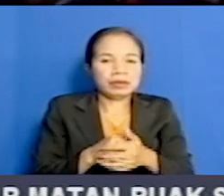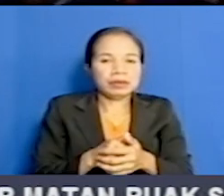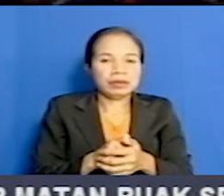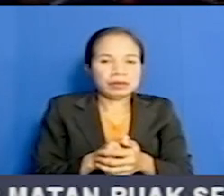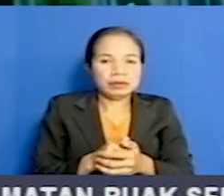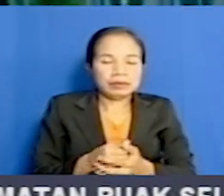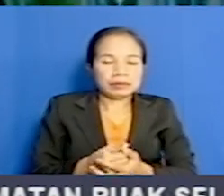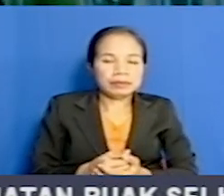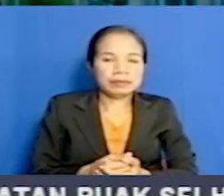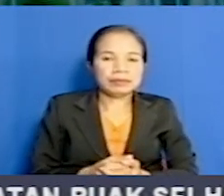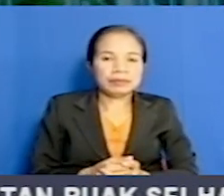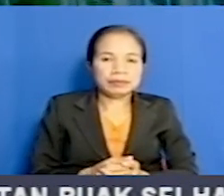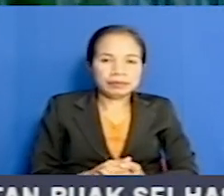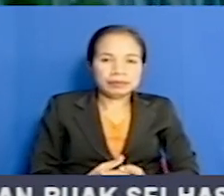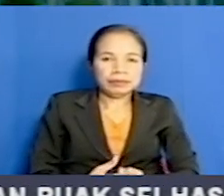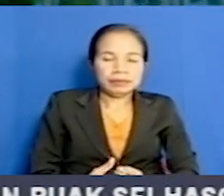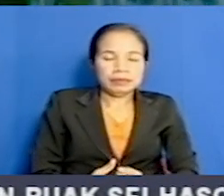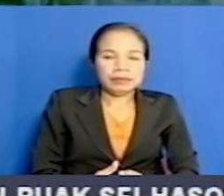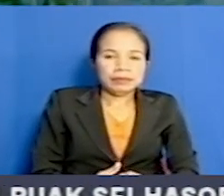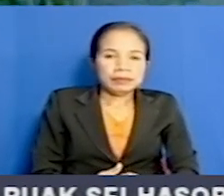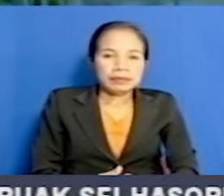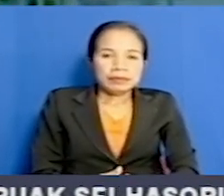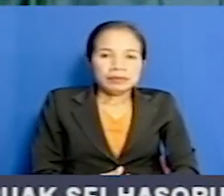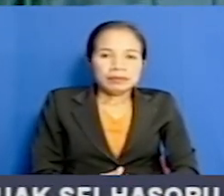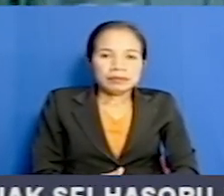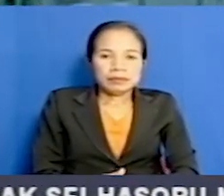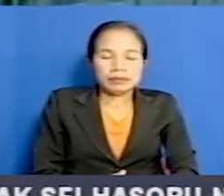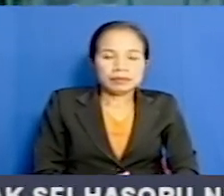Scott Morrison. Almeria Afonso, Lucas da Costa, para RTTL.